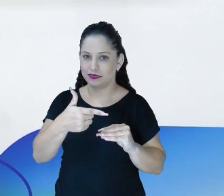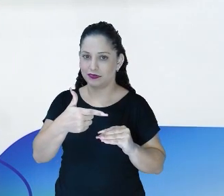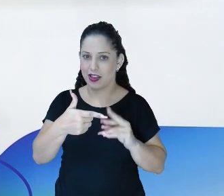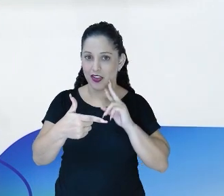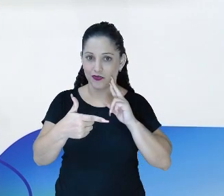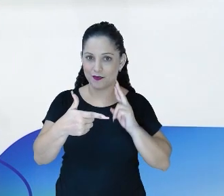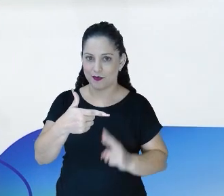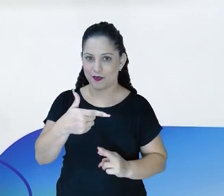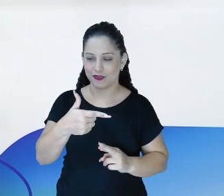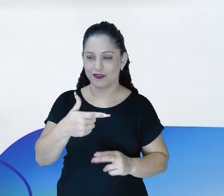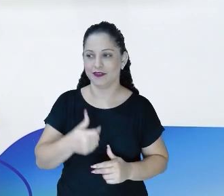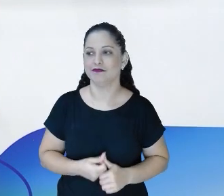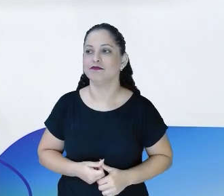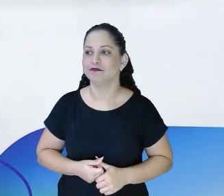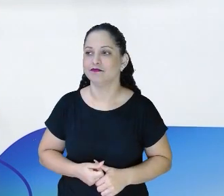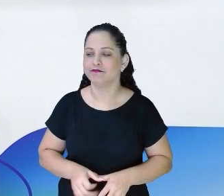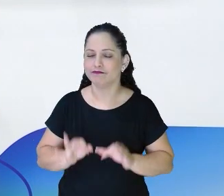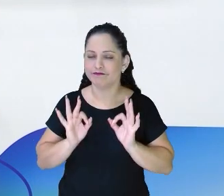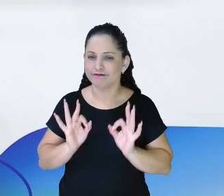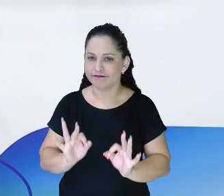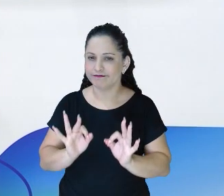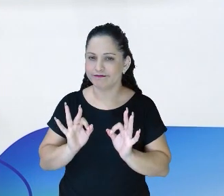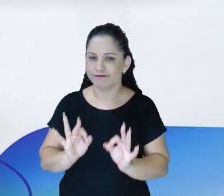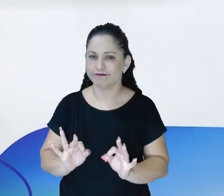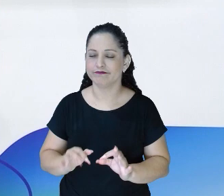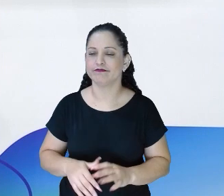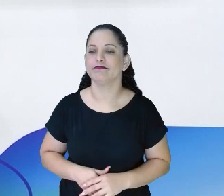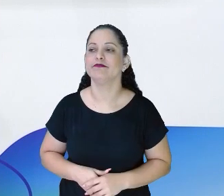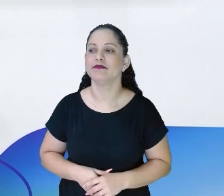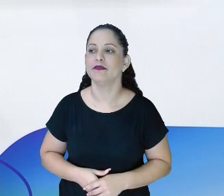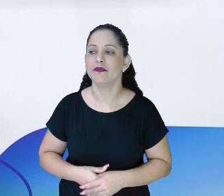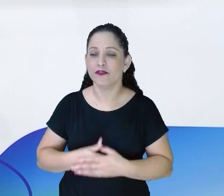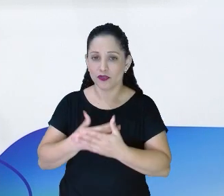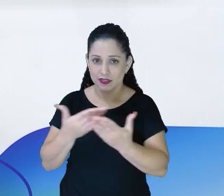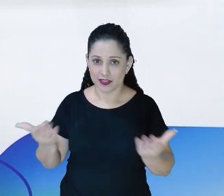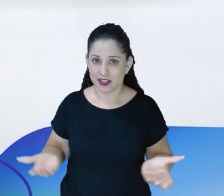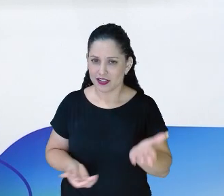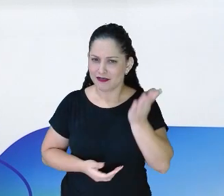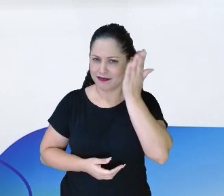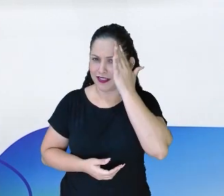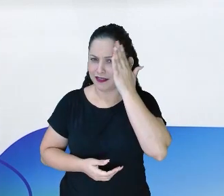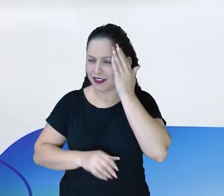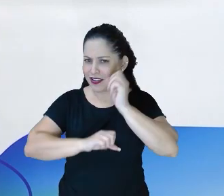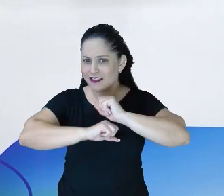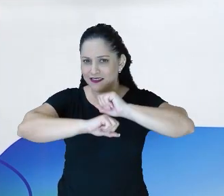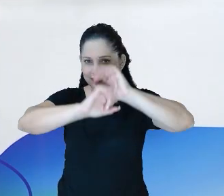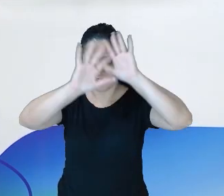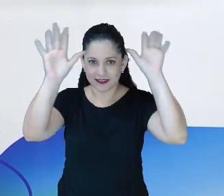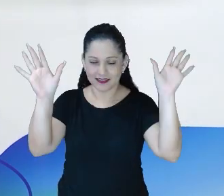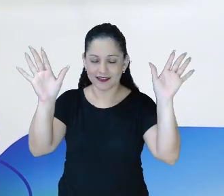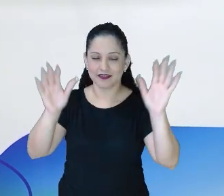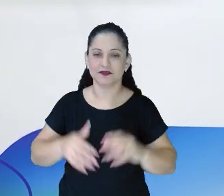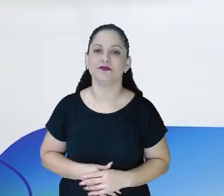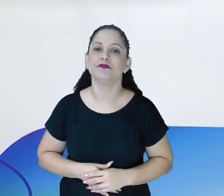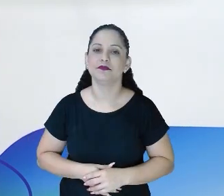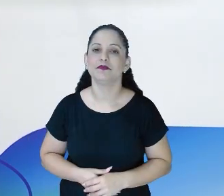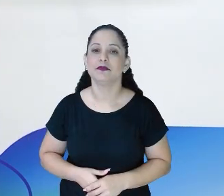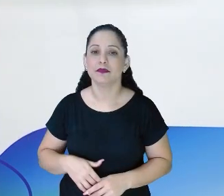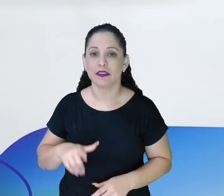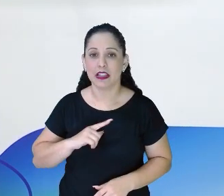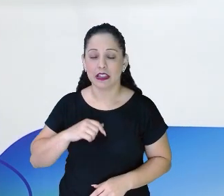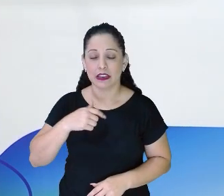Porque, deixa eu colocar aqui bem direitinho, para mostrar a lógica para vocês, ó.